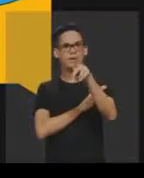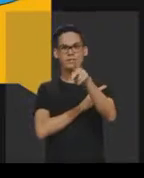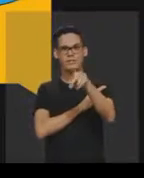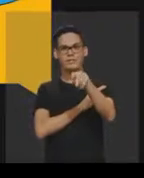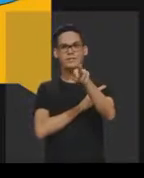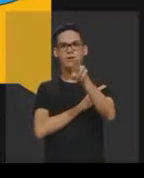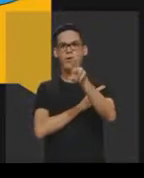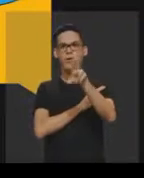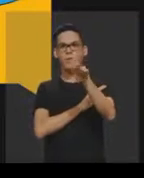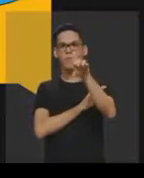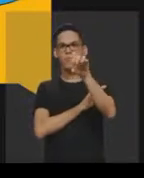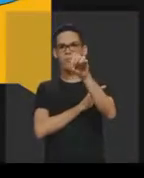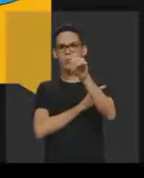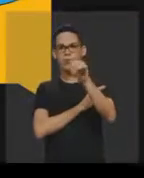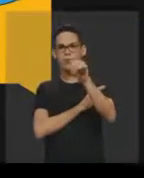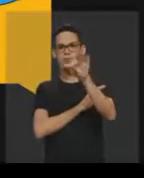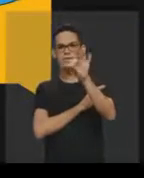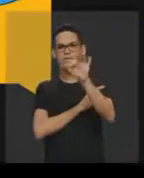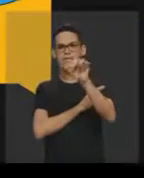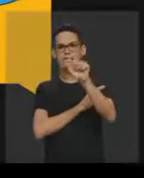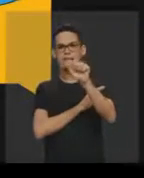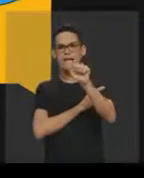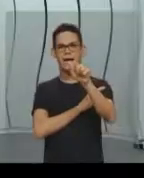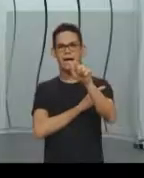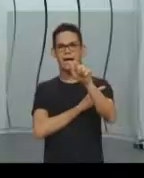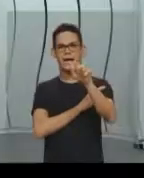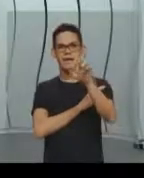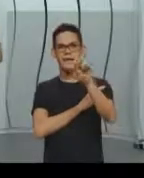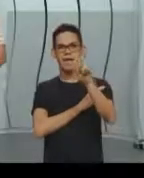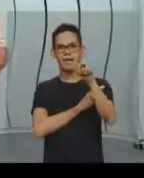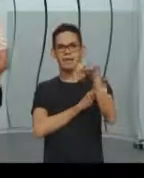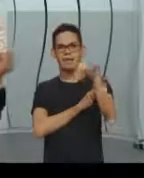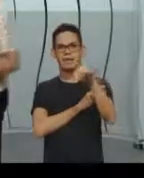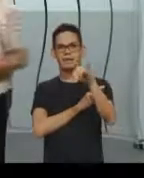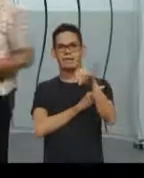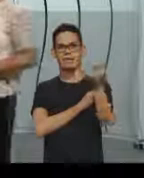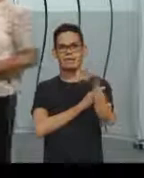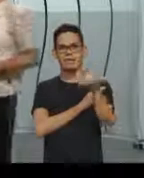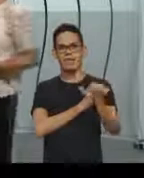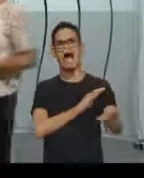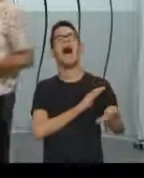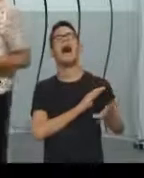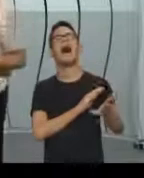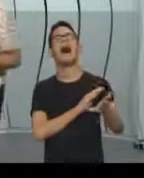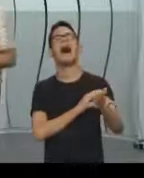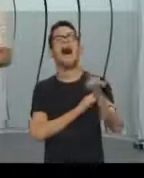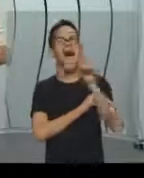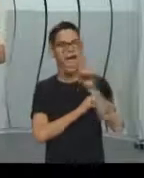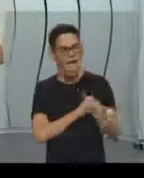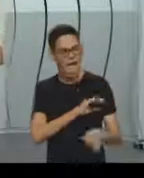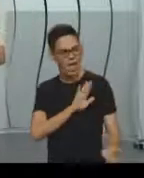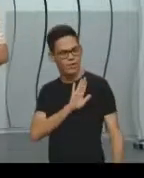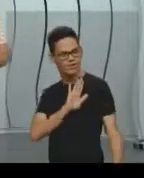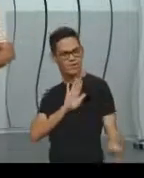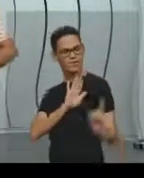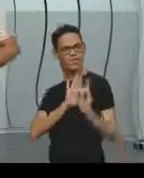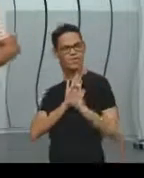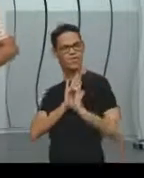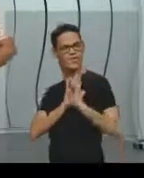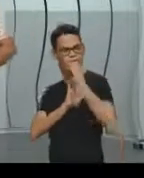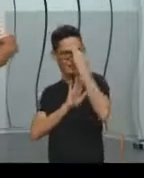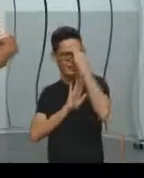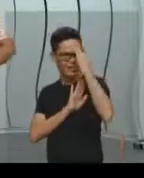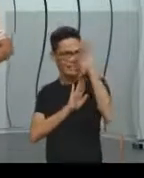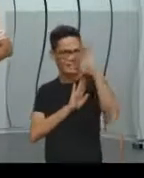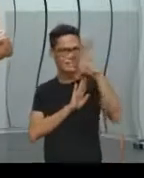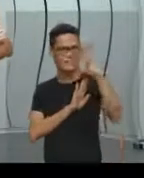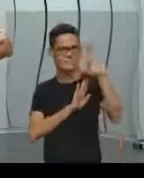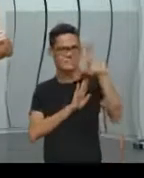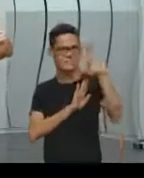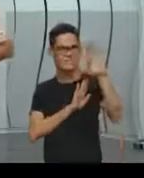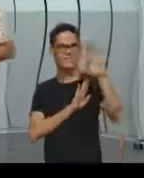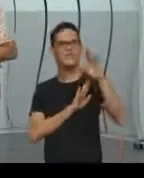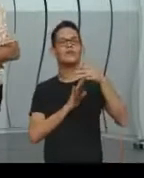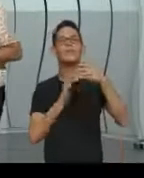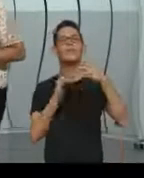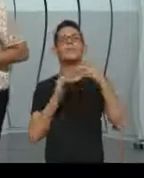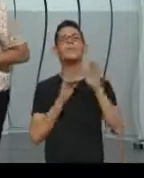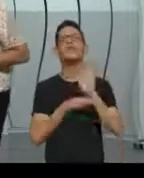Protagonizar. Ah, que palavra bonita, hein? Esse filme aí, Tempos